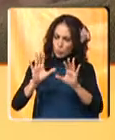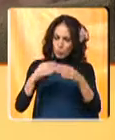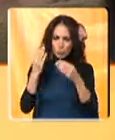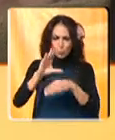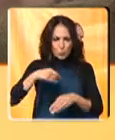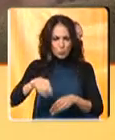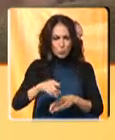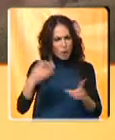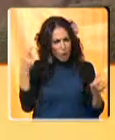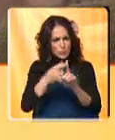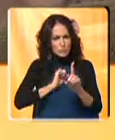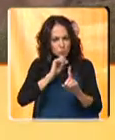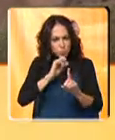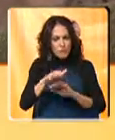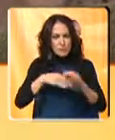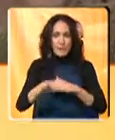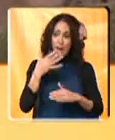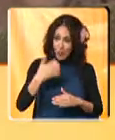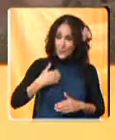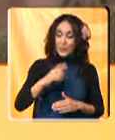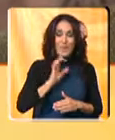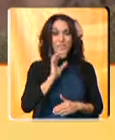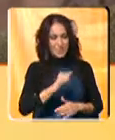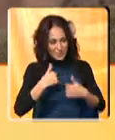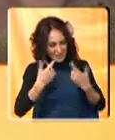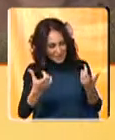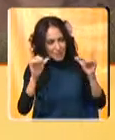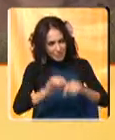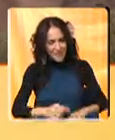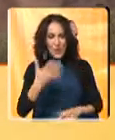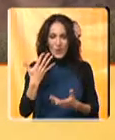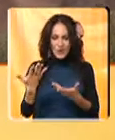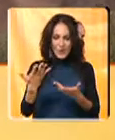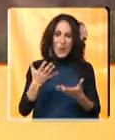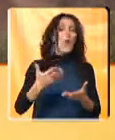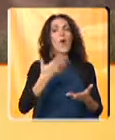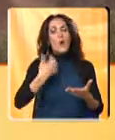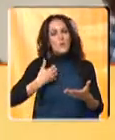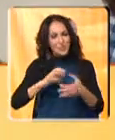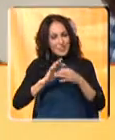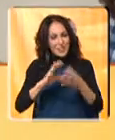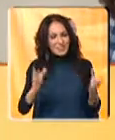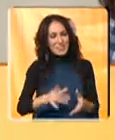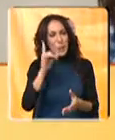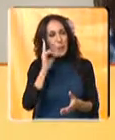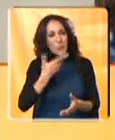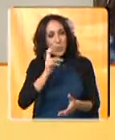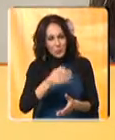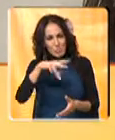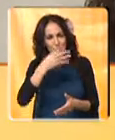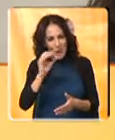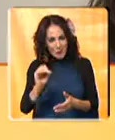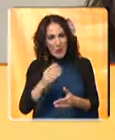importante. E isso, no fundo, é uma missão que nós podemos escolher. E pode-se orgulhar da sua filha, como sim, nós nos sim, orgulhamos sim, de ter como dela. Parceiro um Pai Natal, sim. O Dr. Paulo